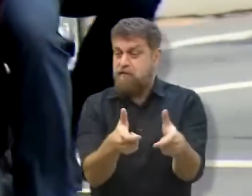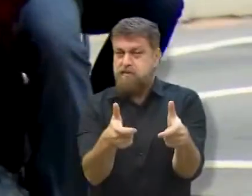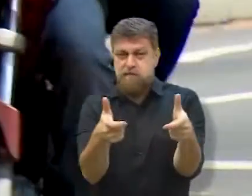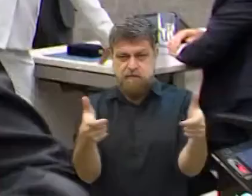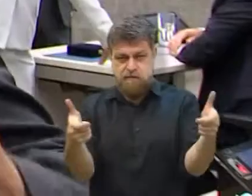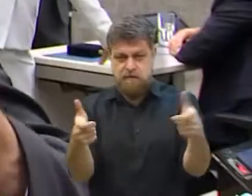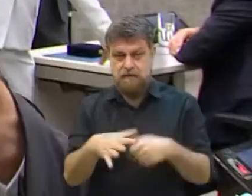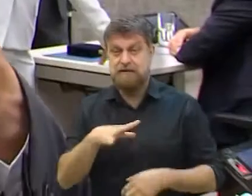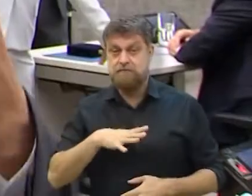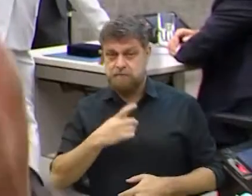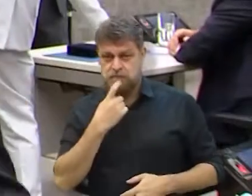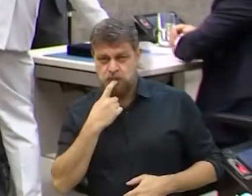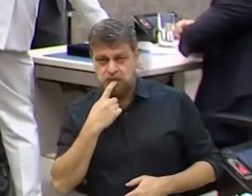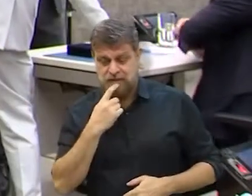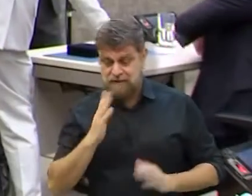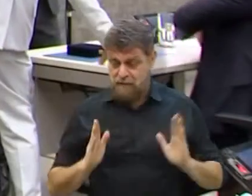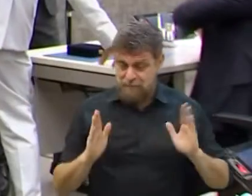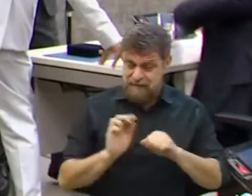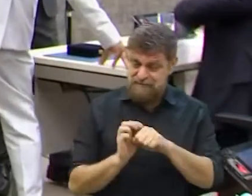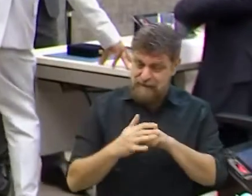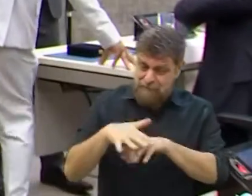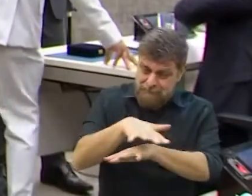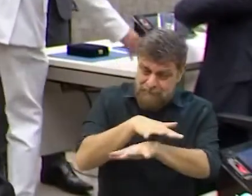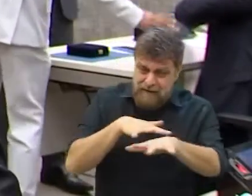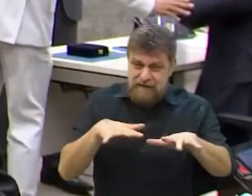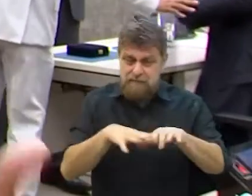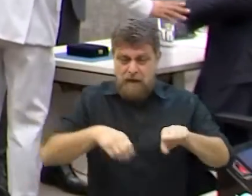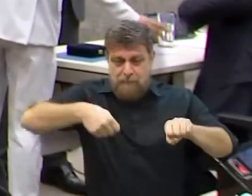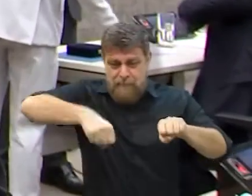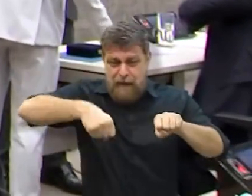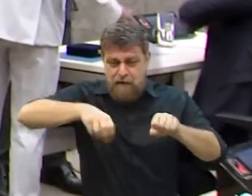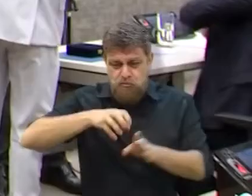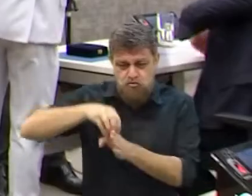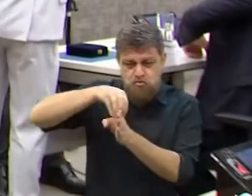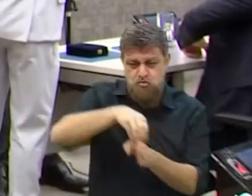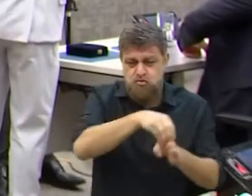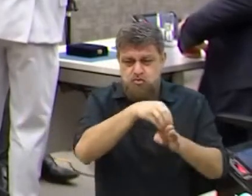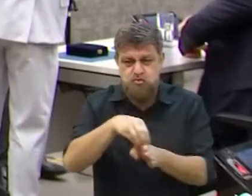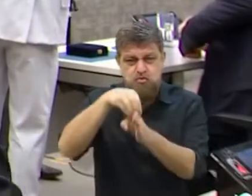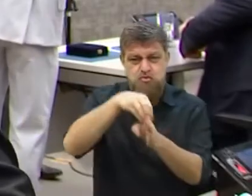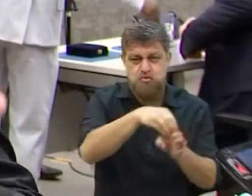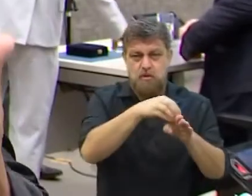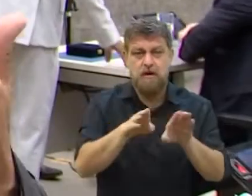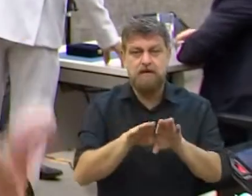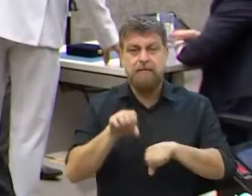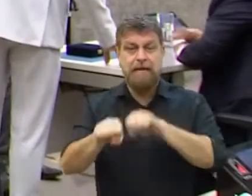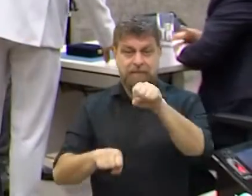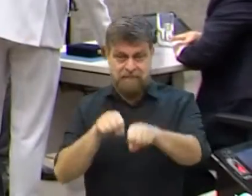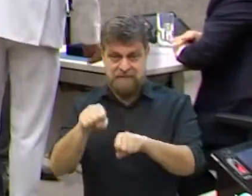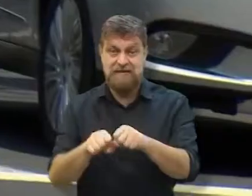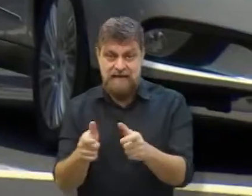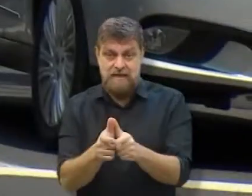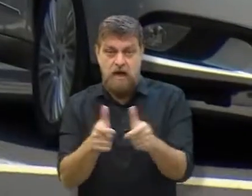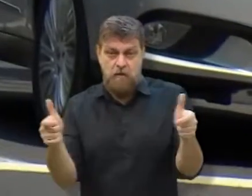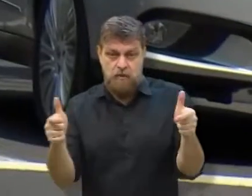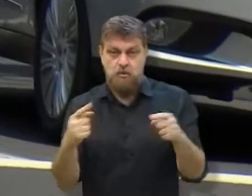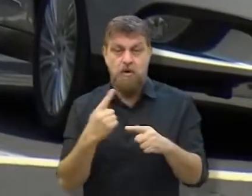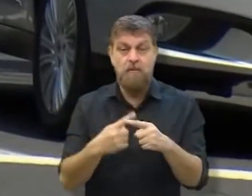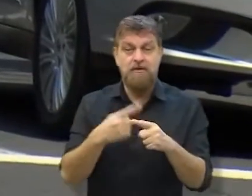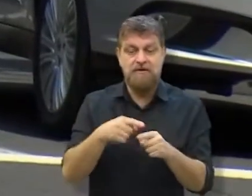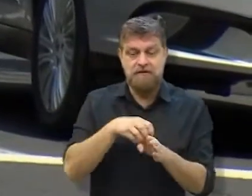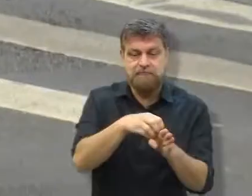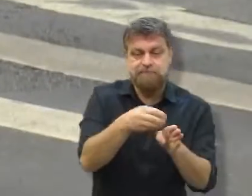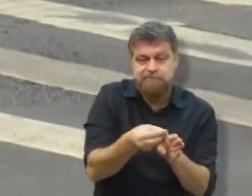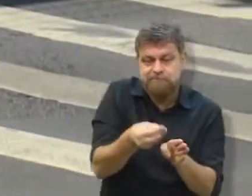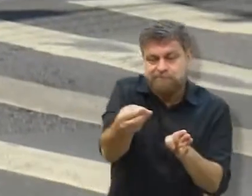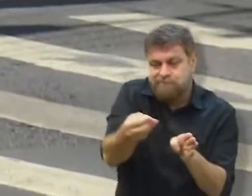aumentou em Campinas. Aumentou muito, principalmente na pandemia, o fluxo das motocicletas e dos ciclistas também, em razão